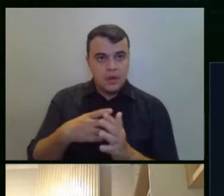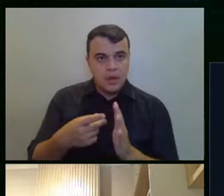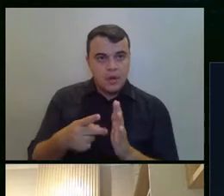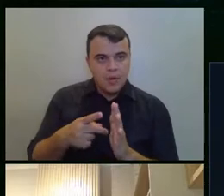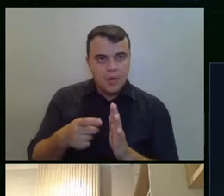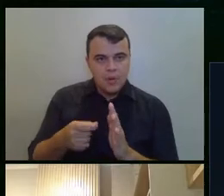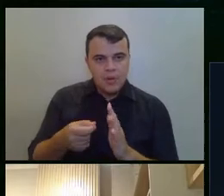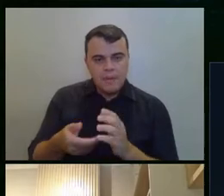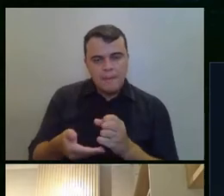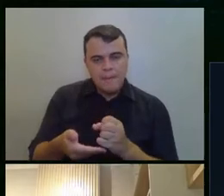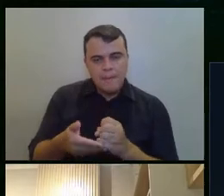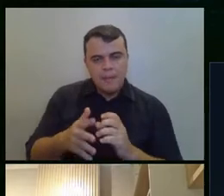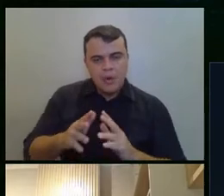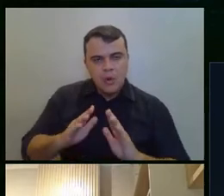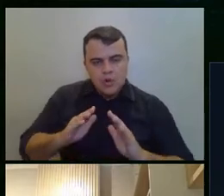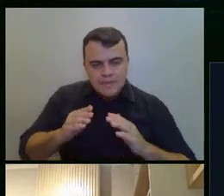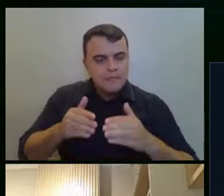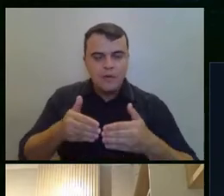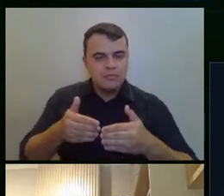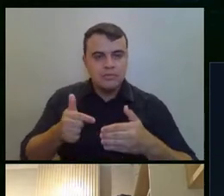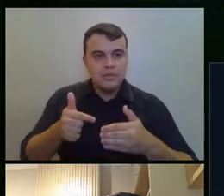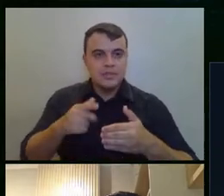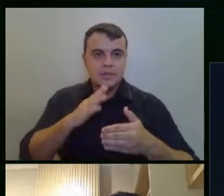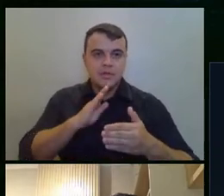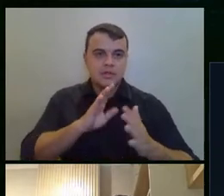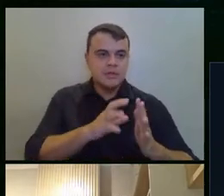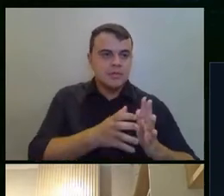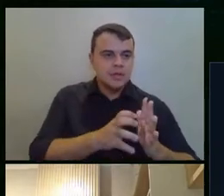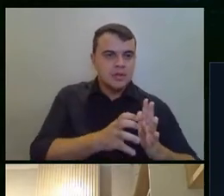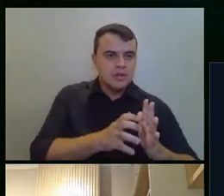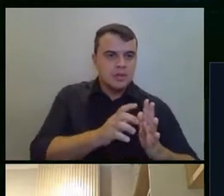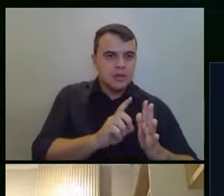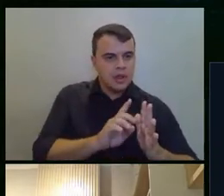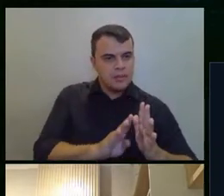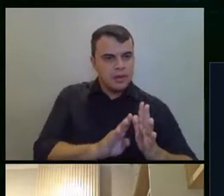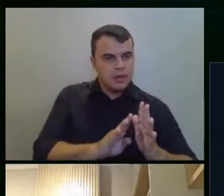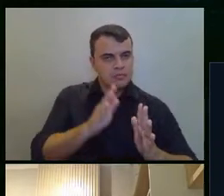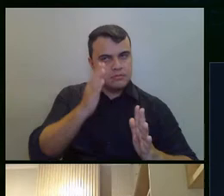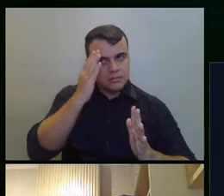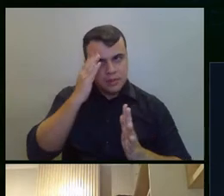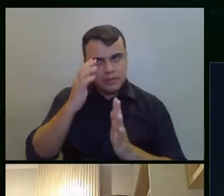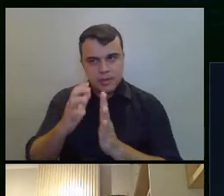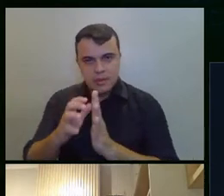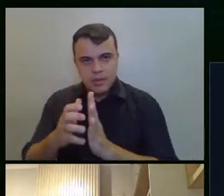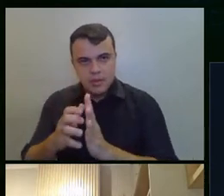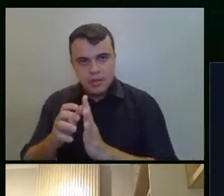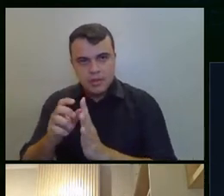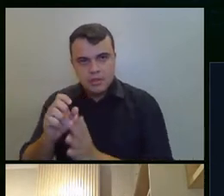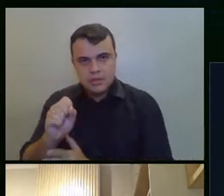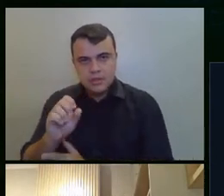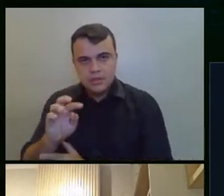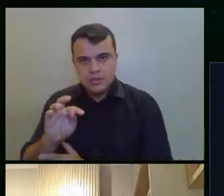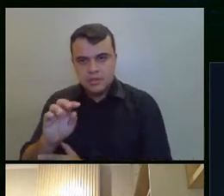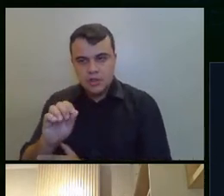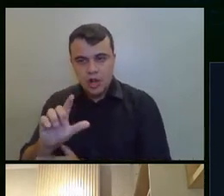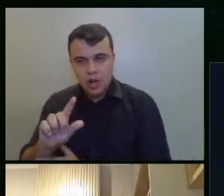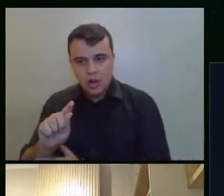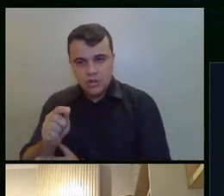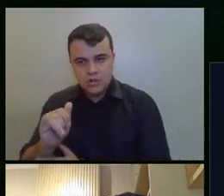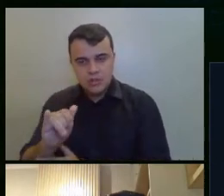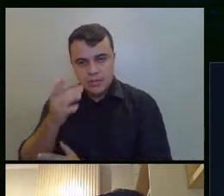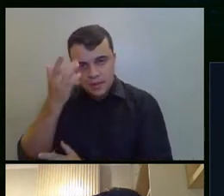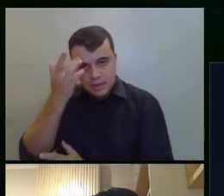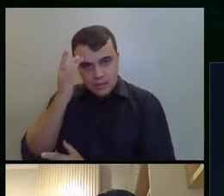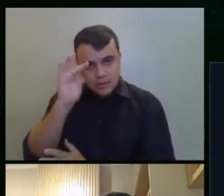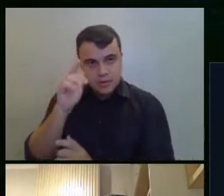você sabe criar um banco lá no daimou db você sabe criar uma história mas às vezes você não sabe